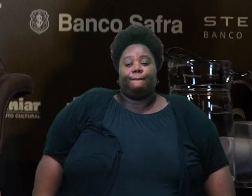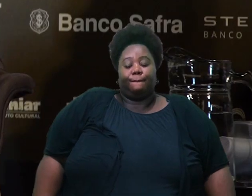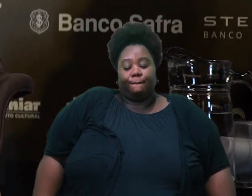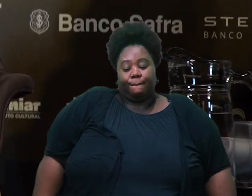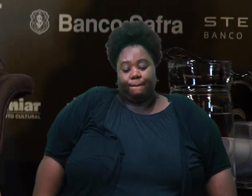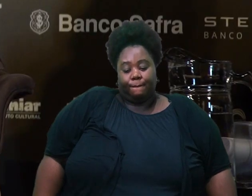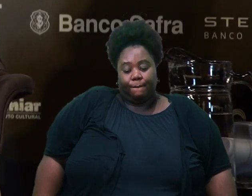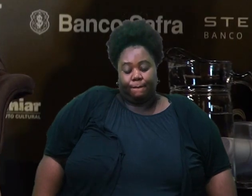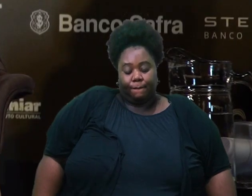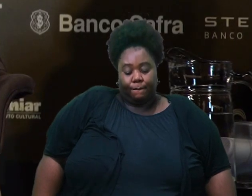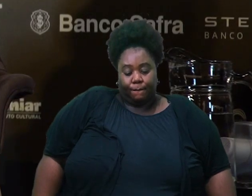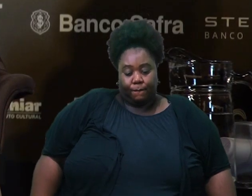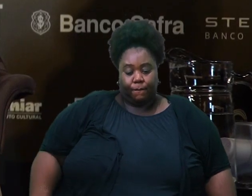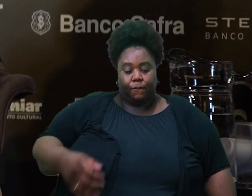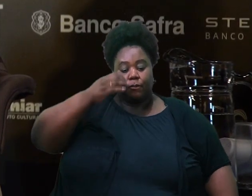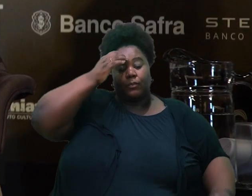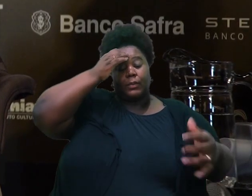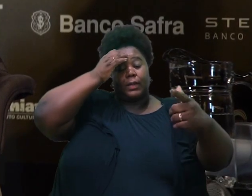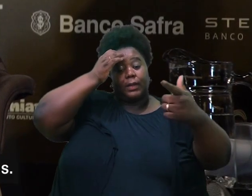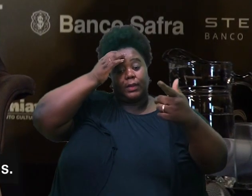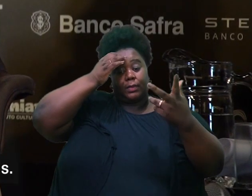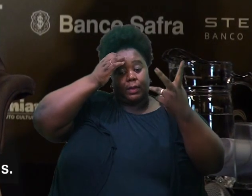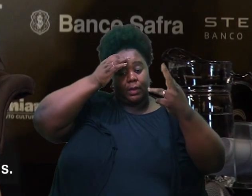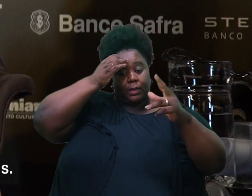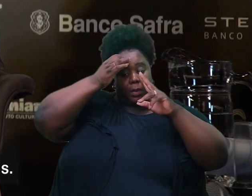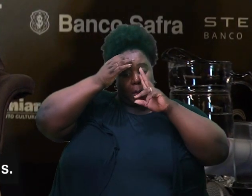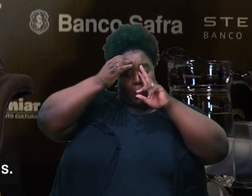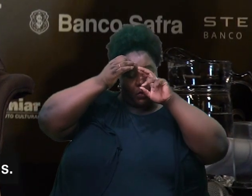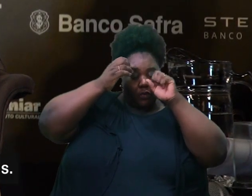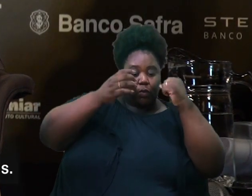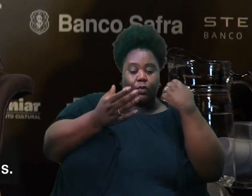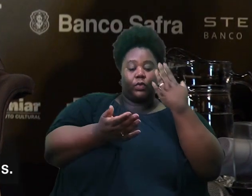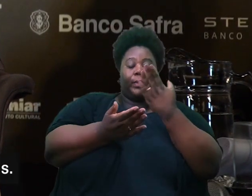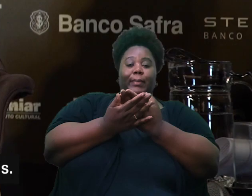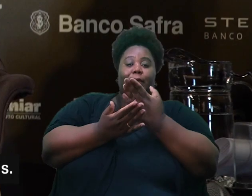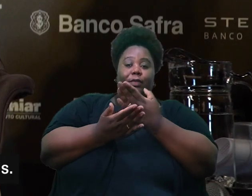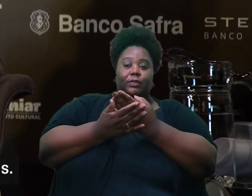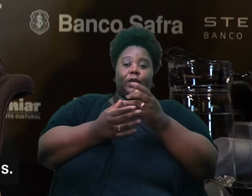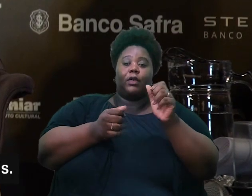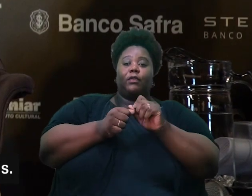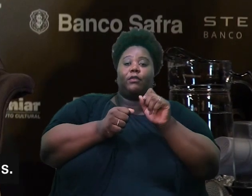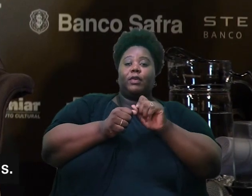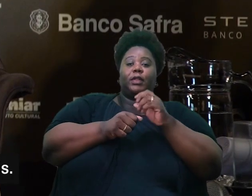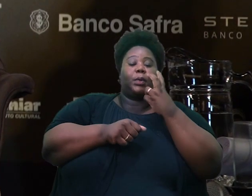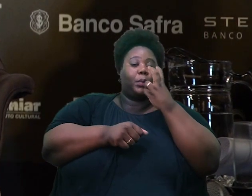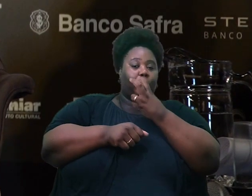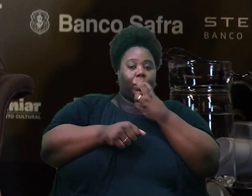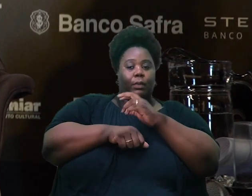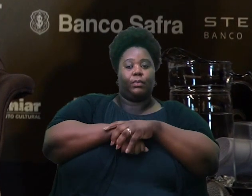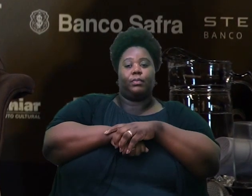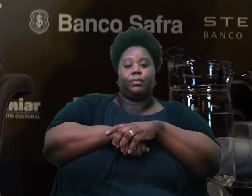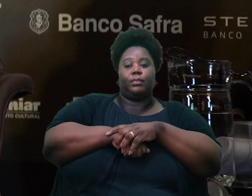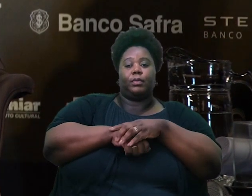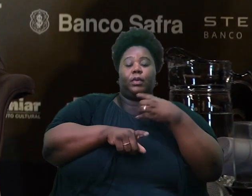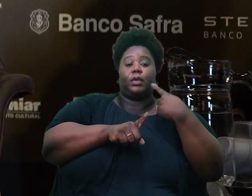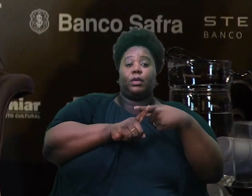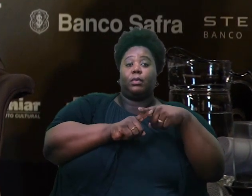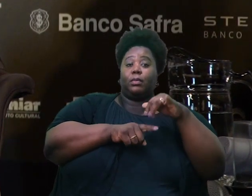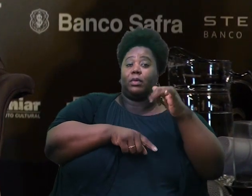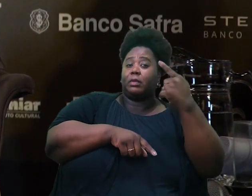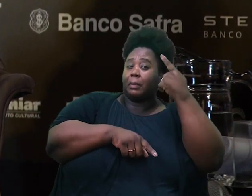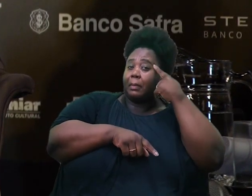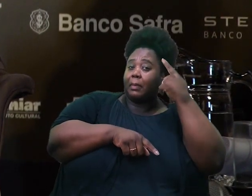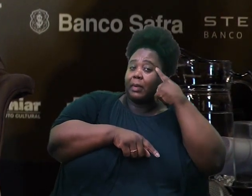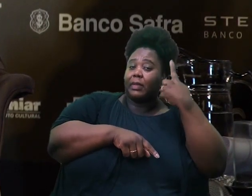não empenha o mesmo esforço para se estudar as produções orais. Porque se nós